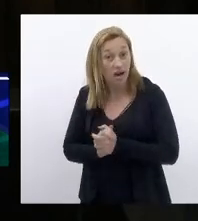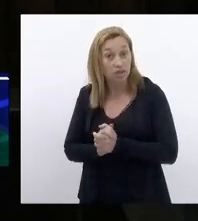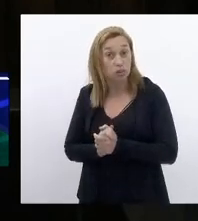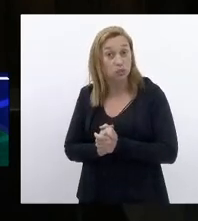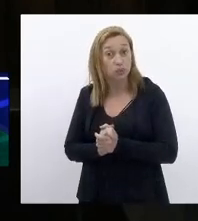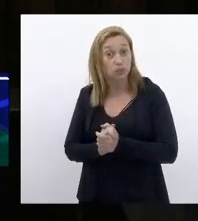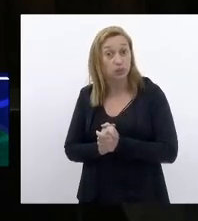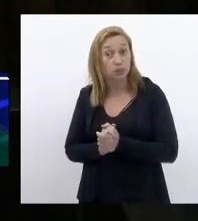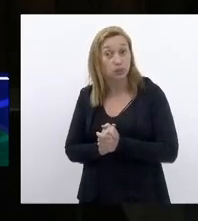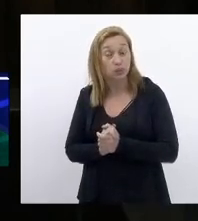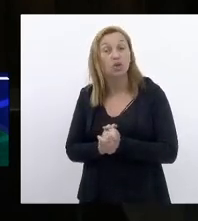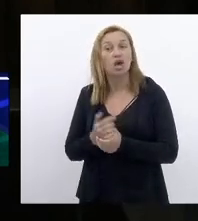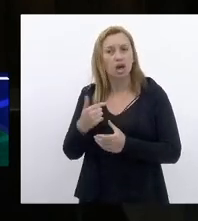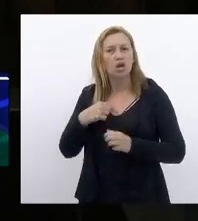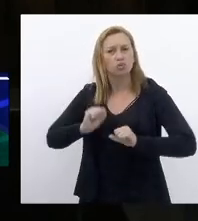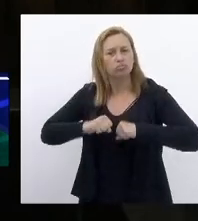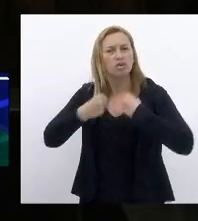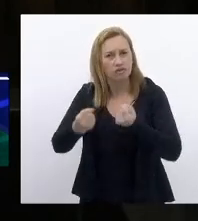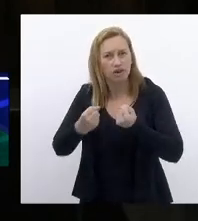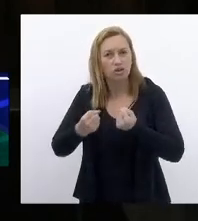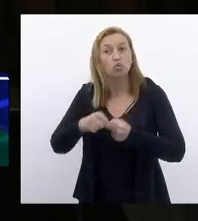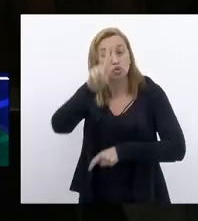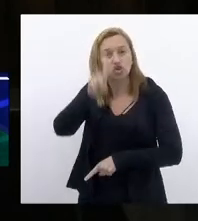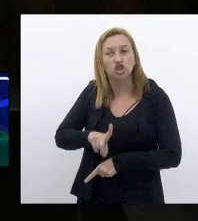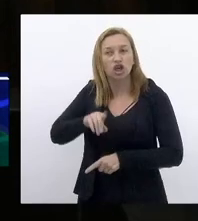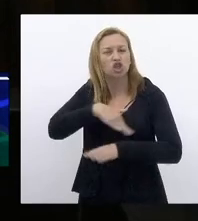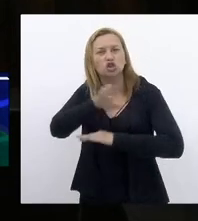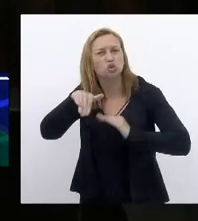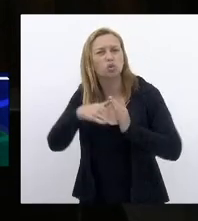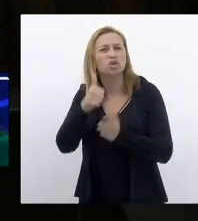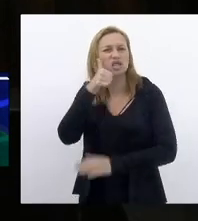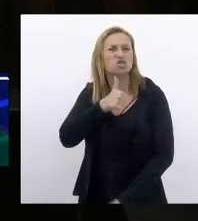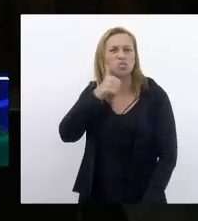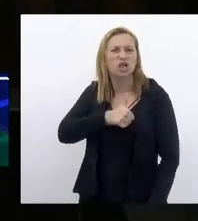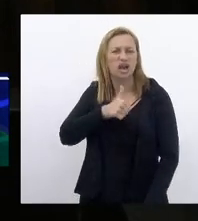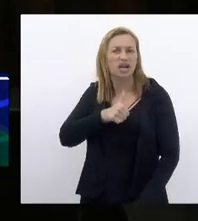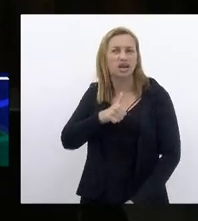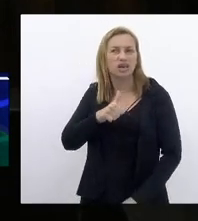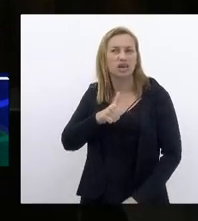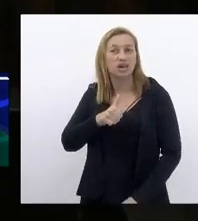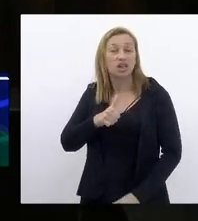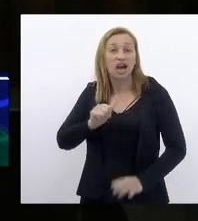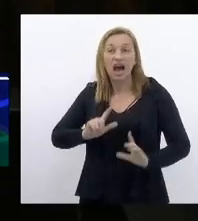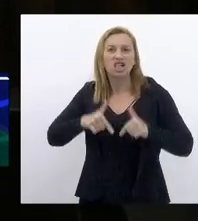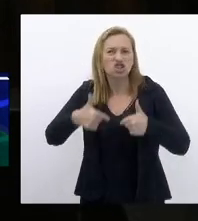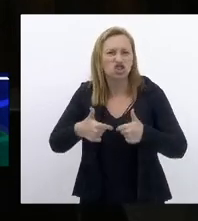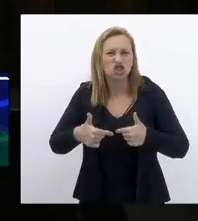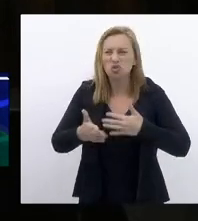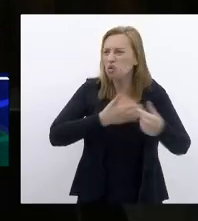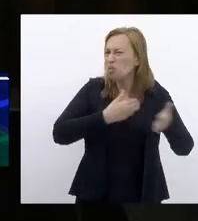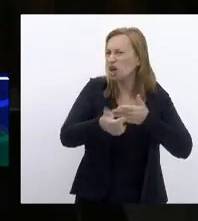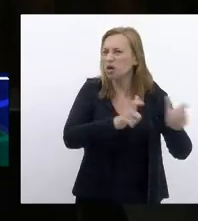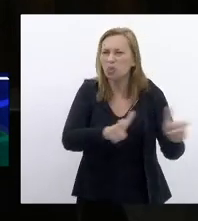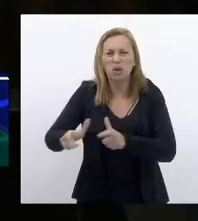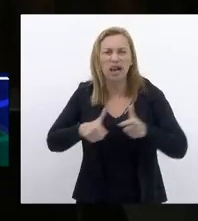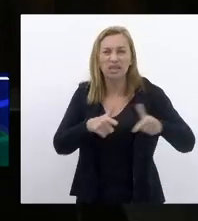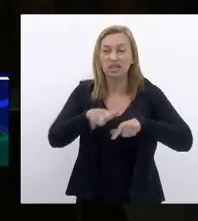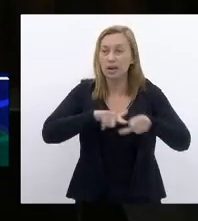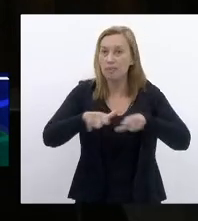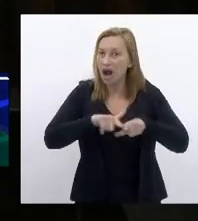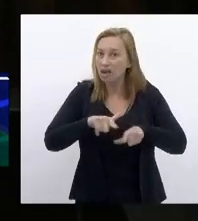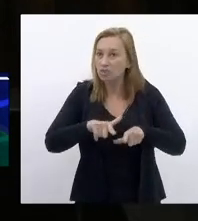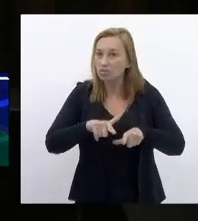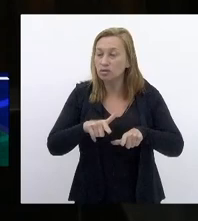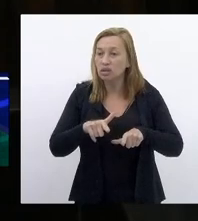Eu defendo o direito de todas as mulheres serem e atuarem onde elas bem entenderem.